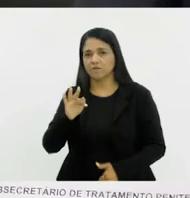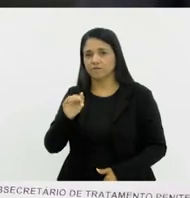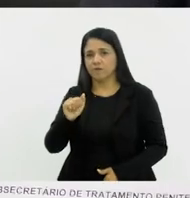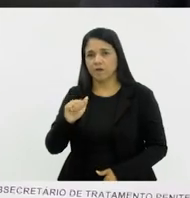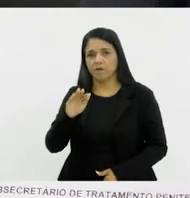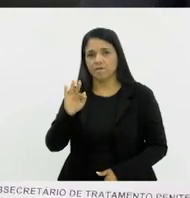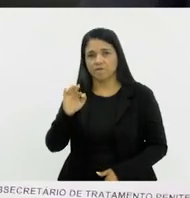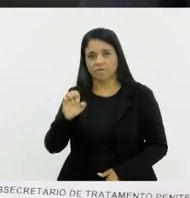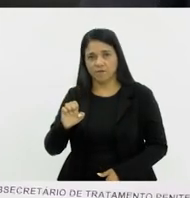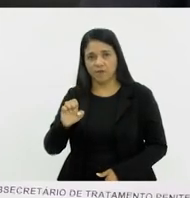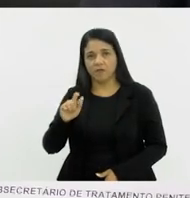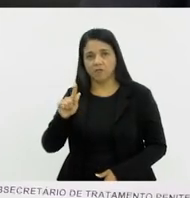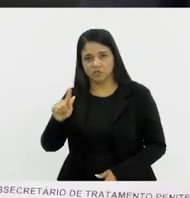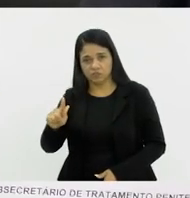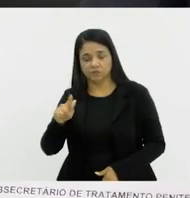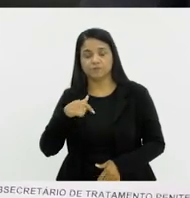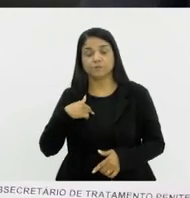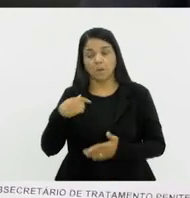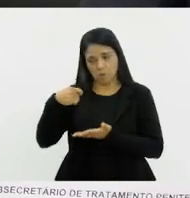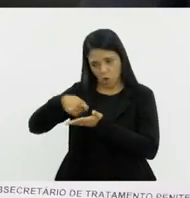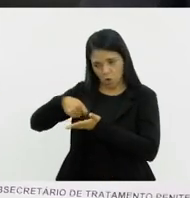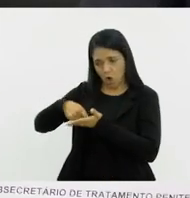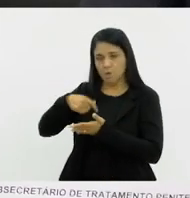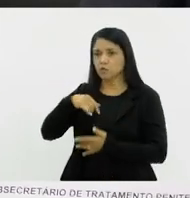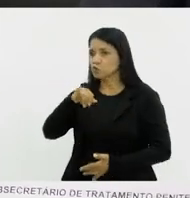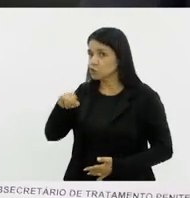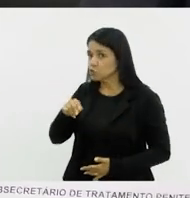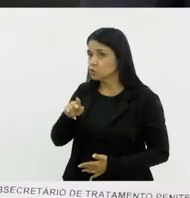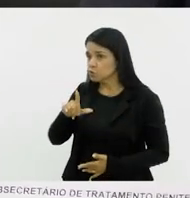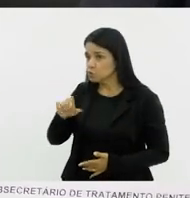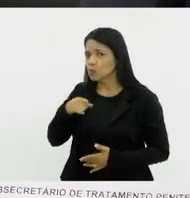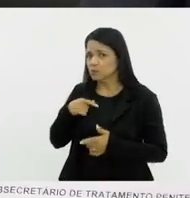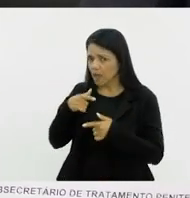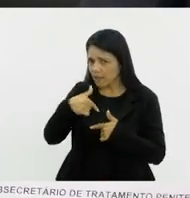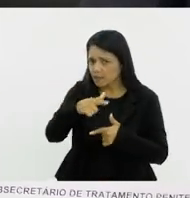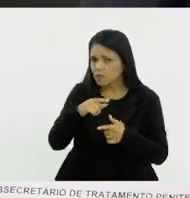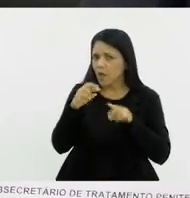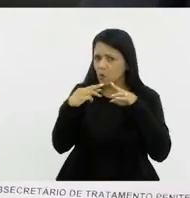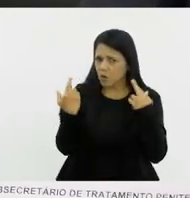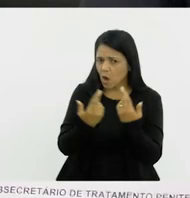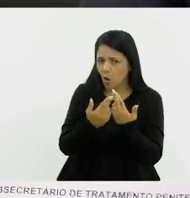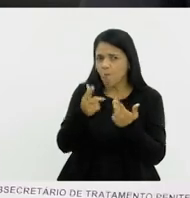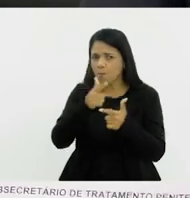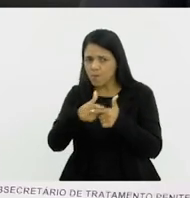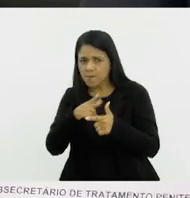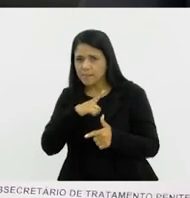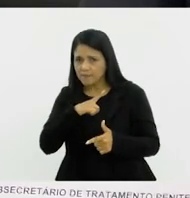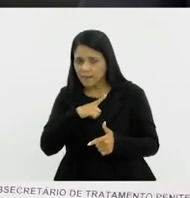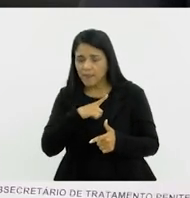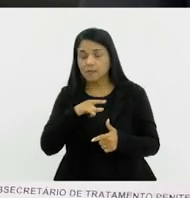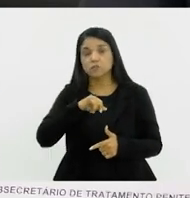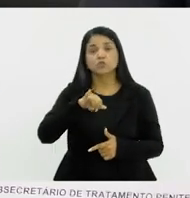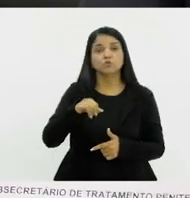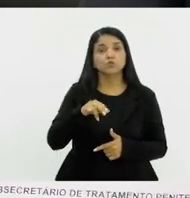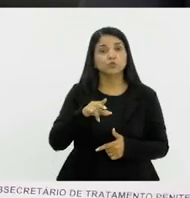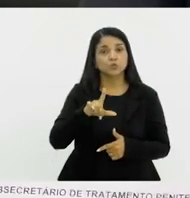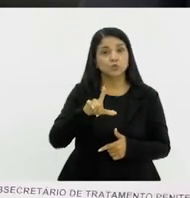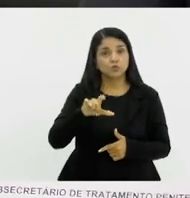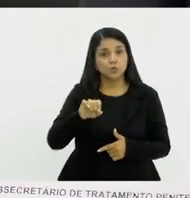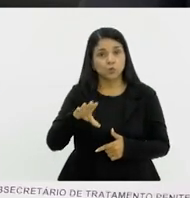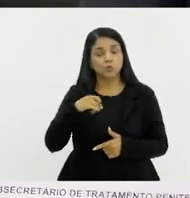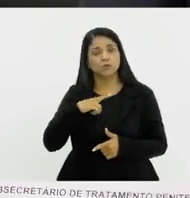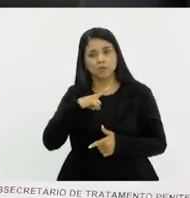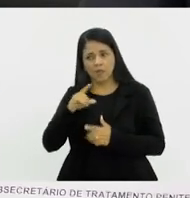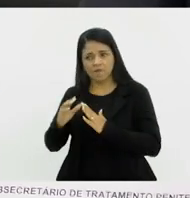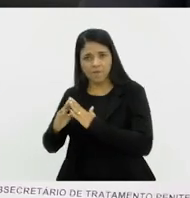cobra. Júlio, o dinheiro está indo? Está tendo algum problema? Porque lá eles falam, Júlio, aqui na favela está tendo